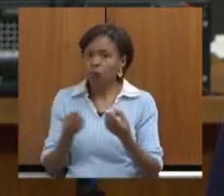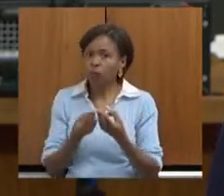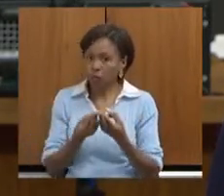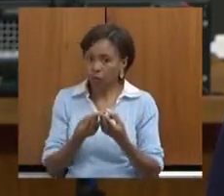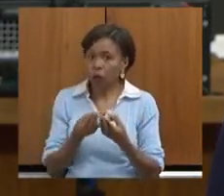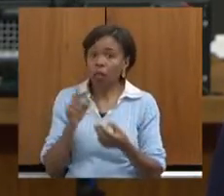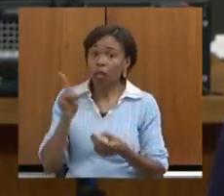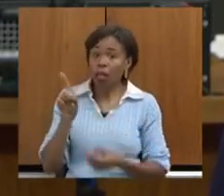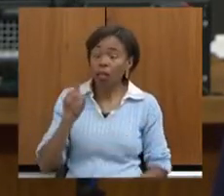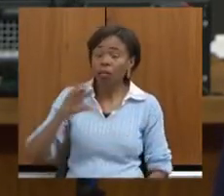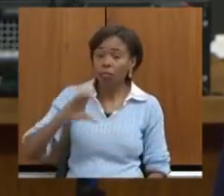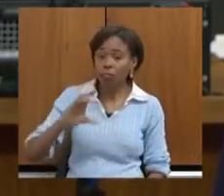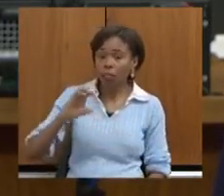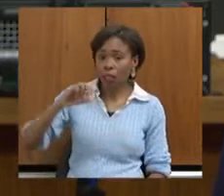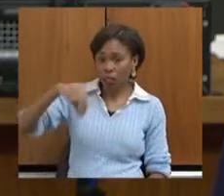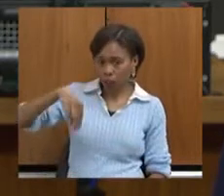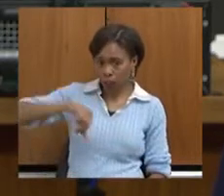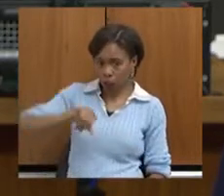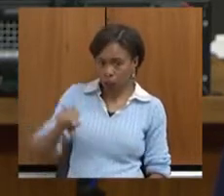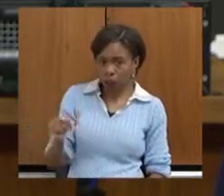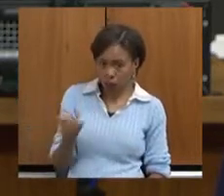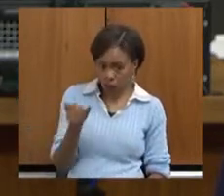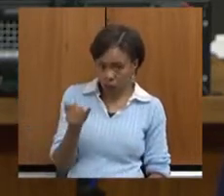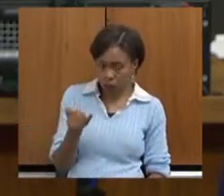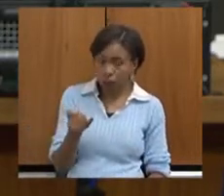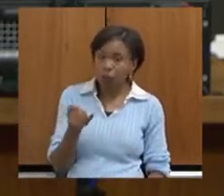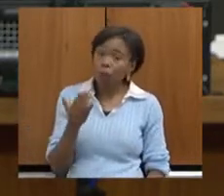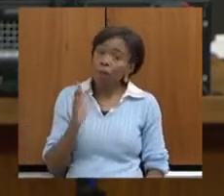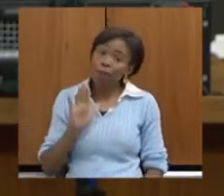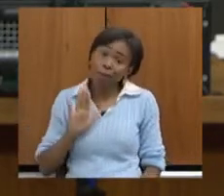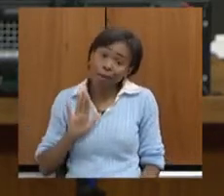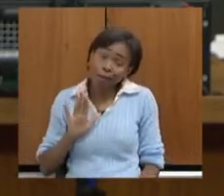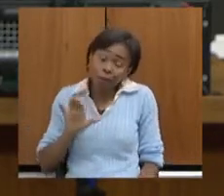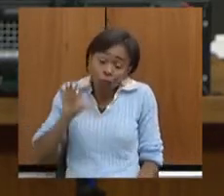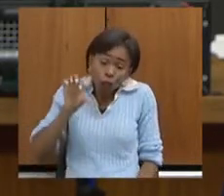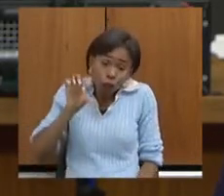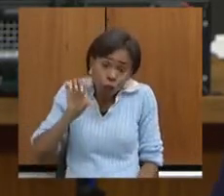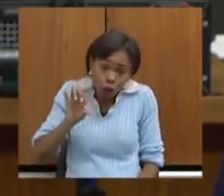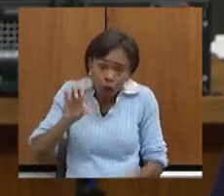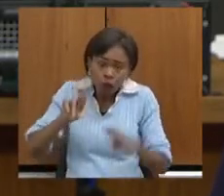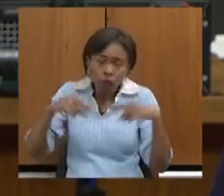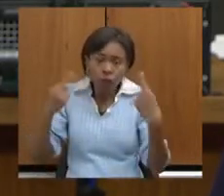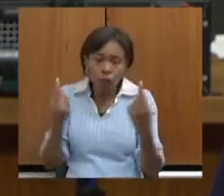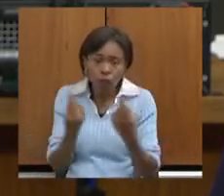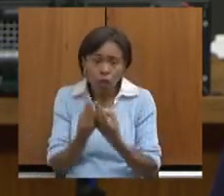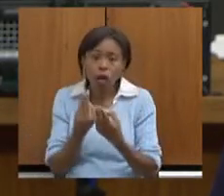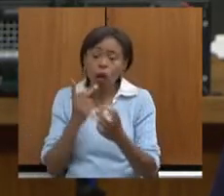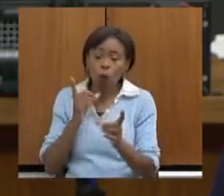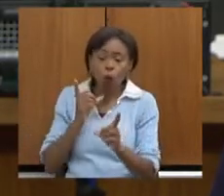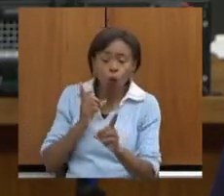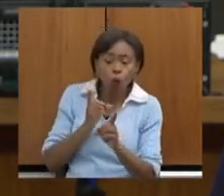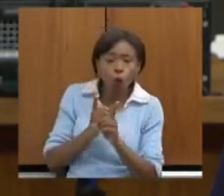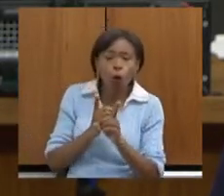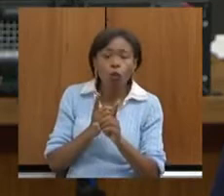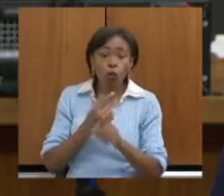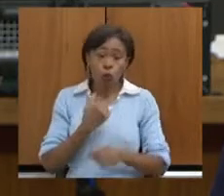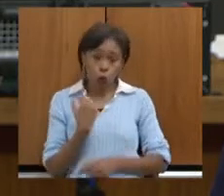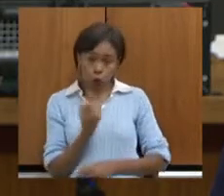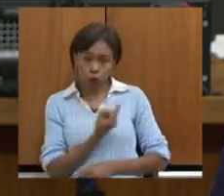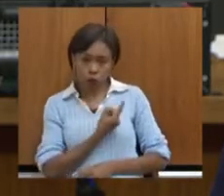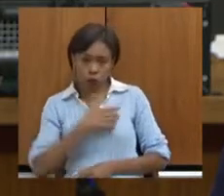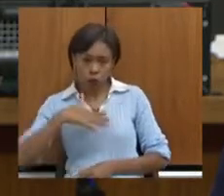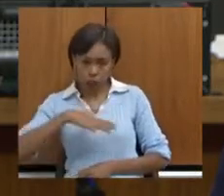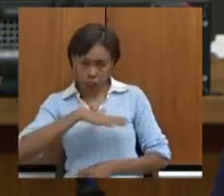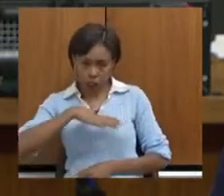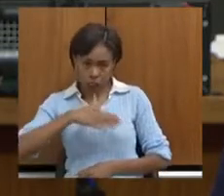nove rodadas fossem realizadas nós do poder público